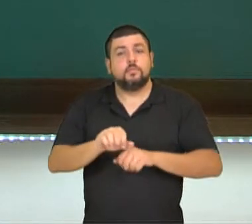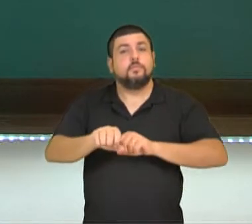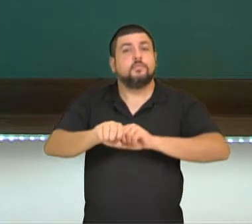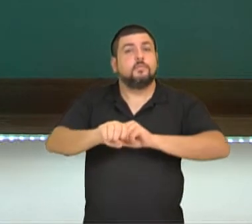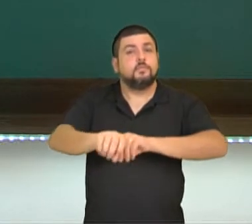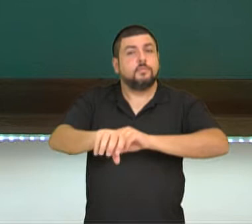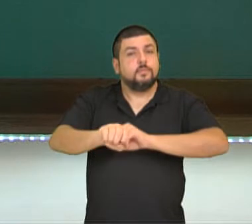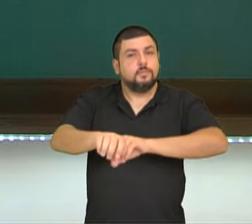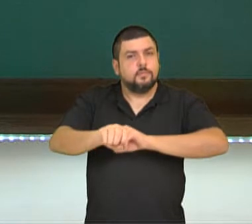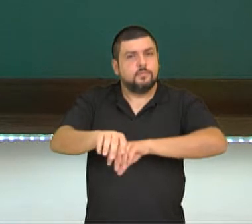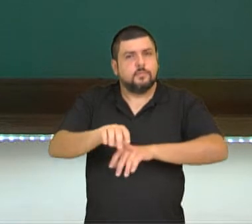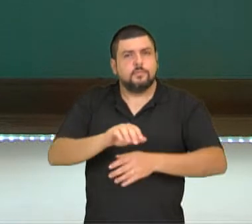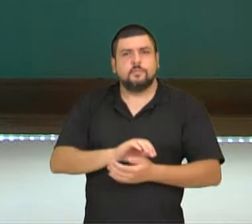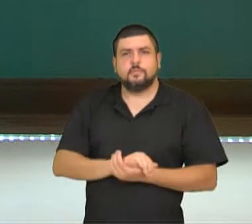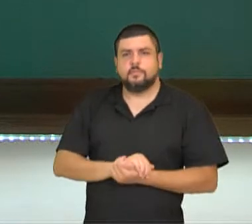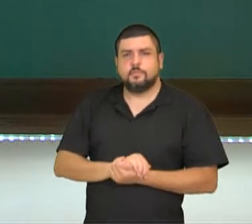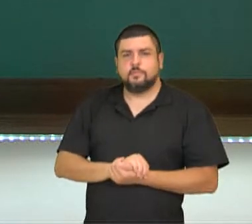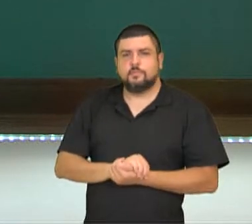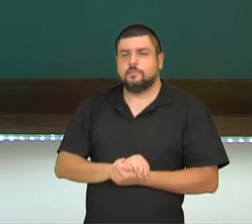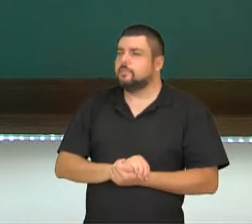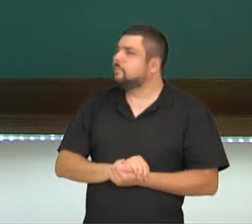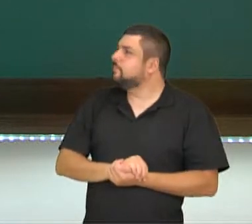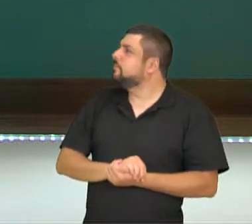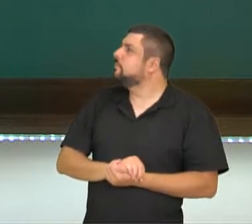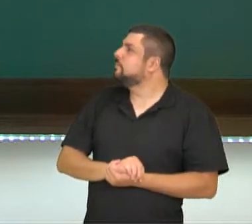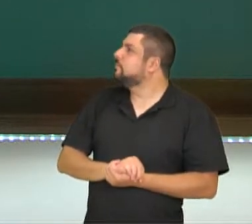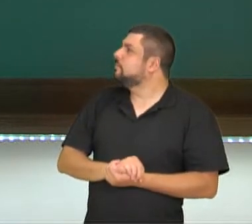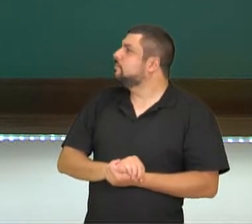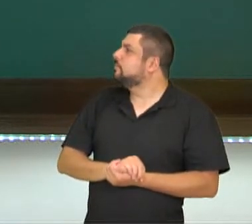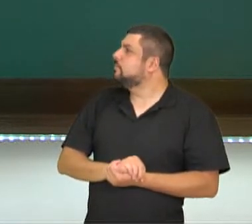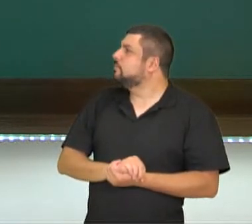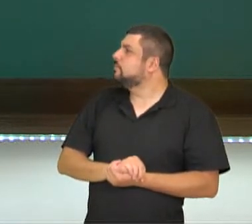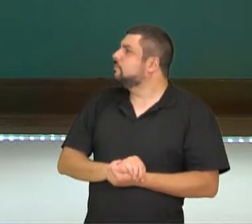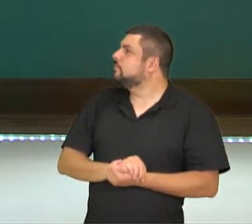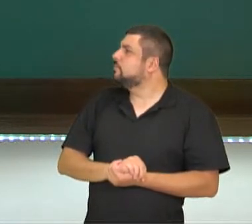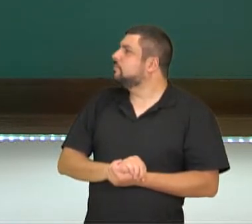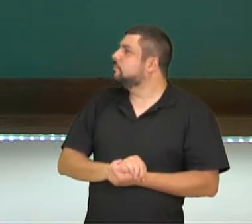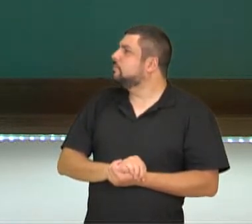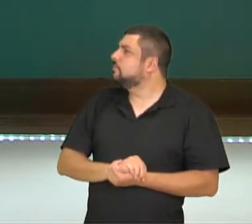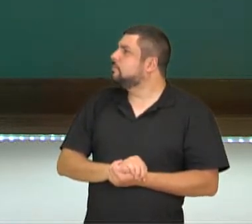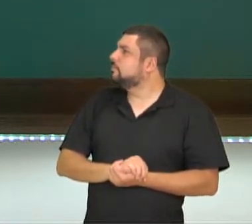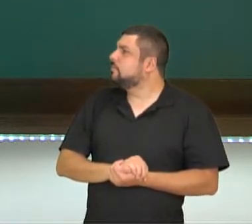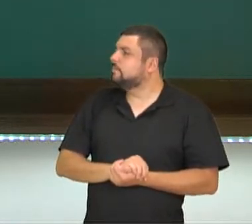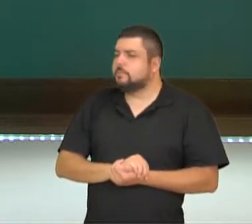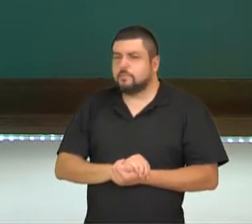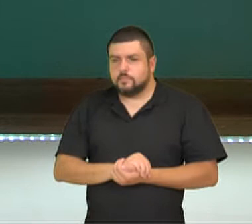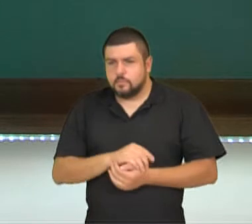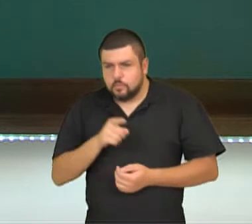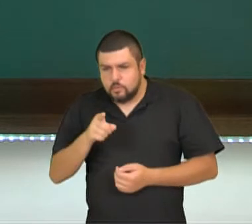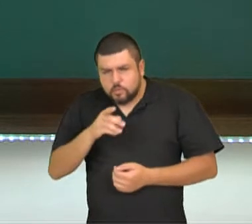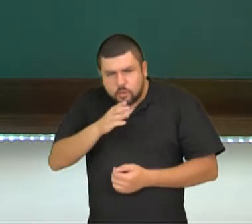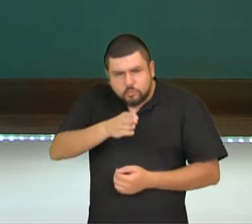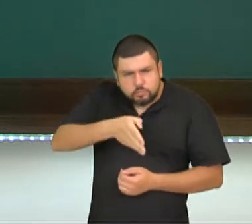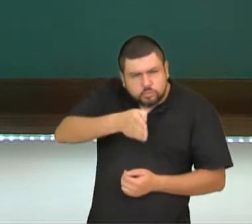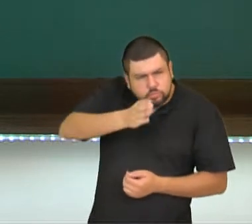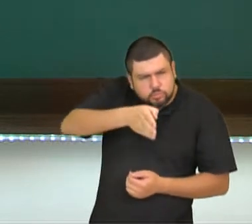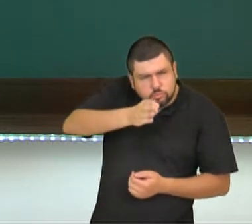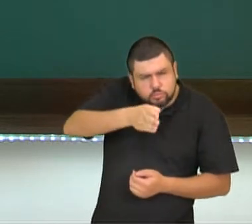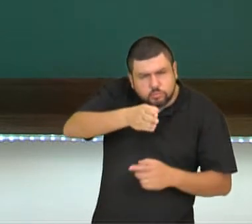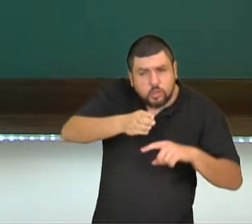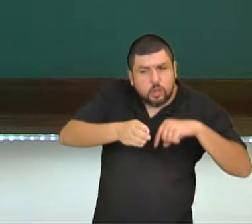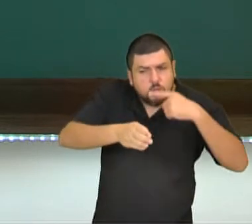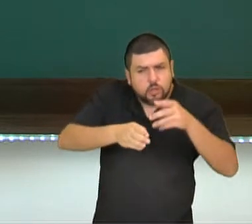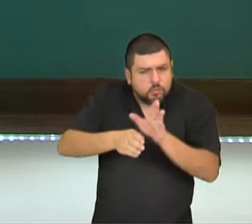sigue todo recto y luego gira a la izquierda. Segue todo reto, depois vira à